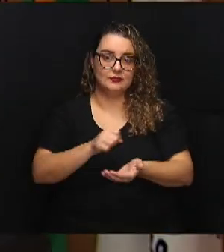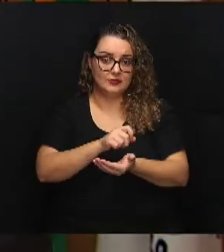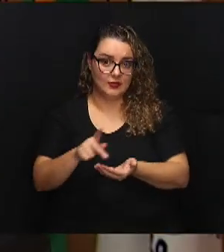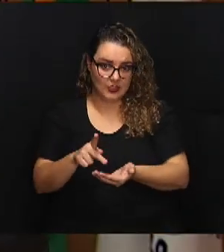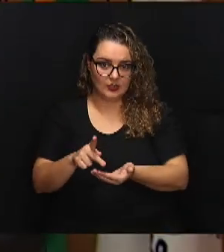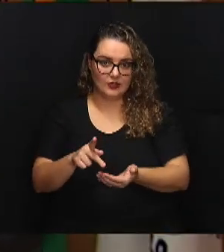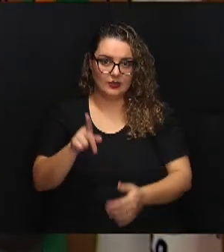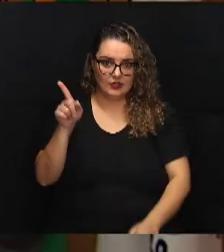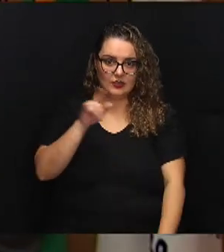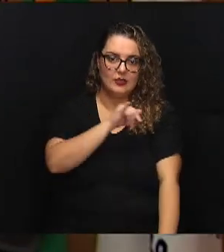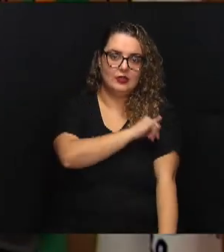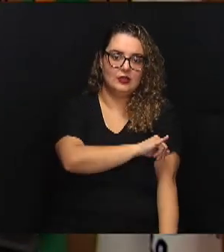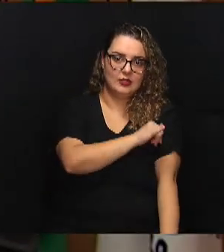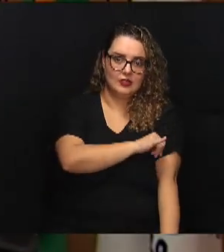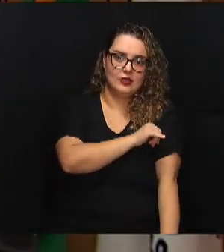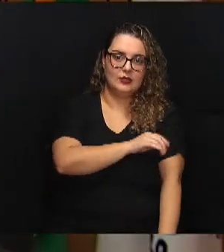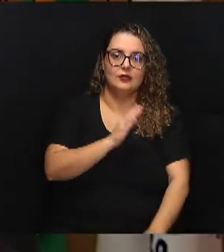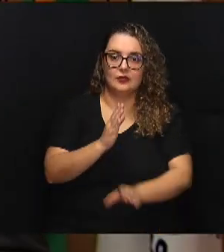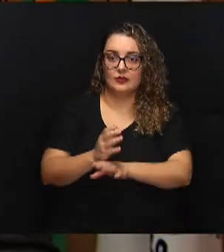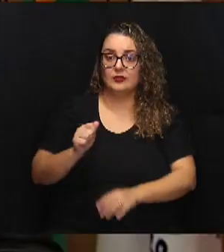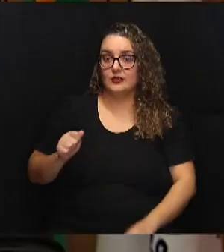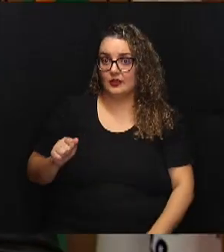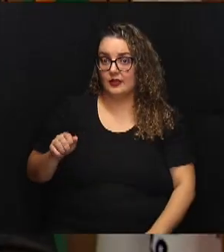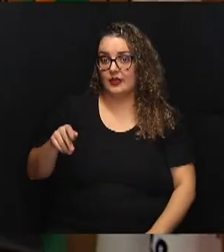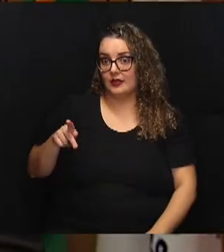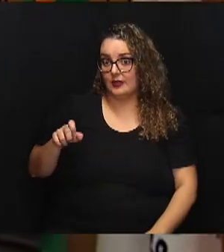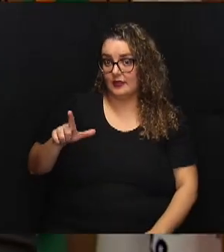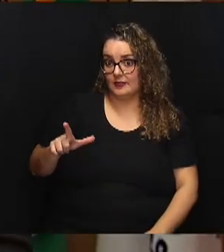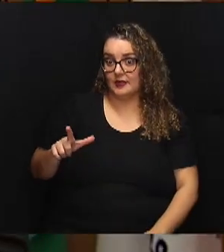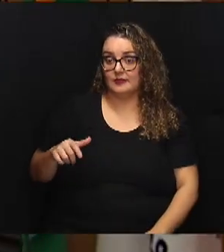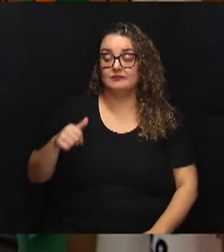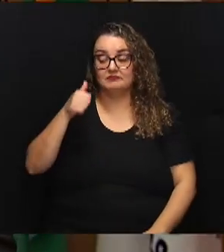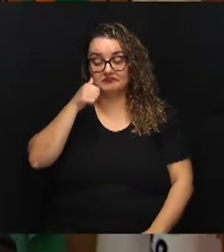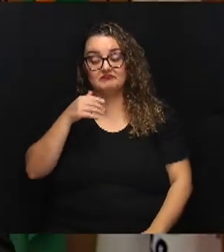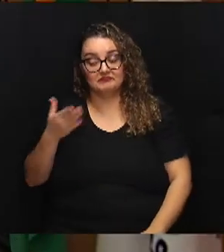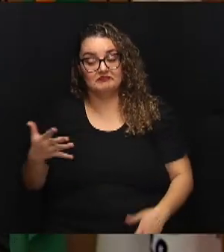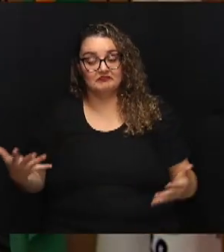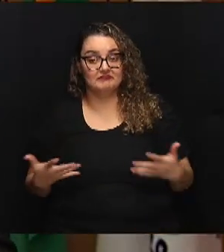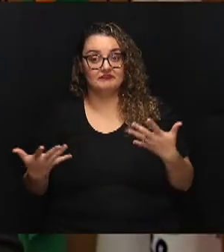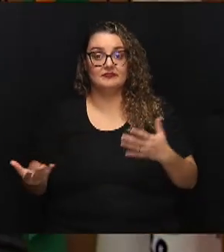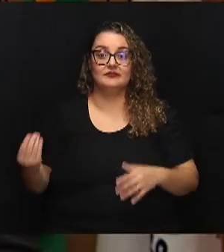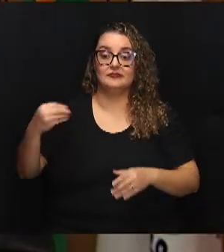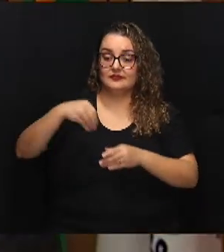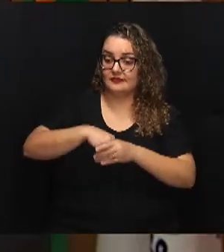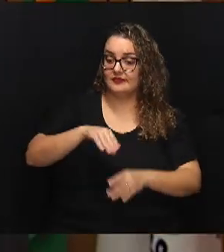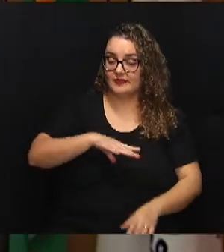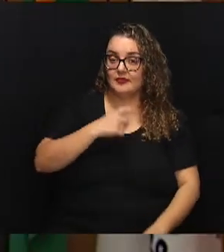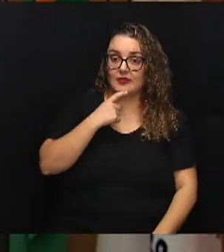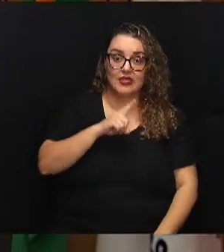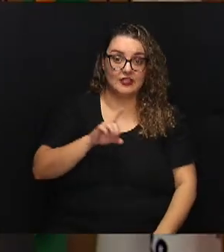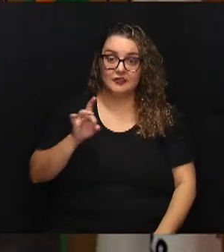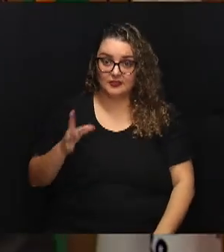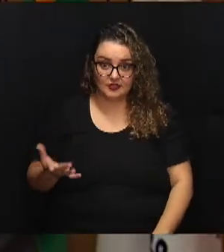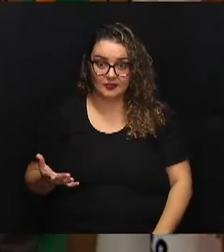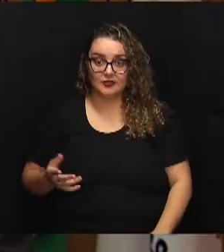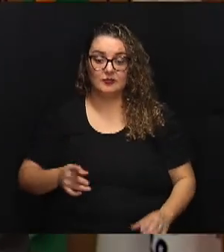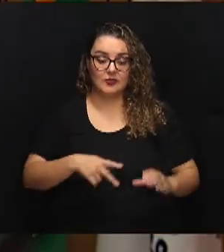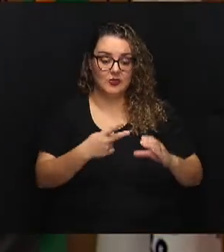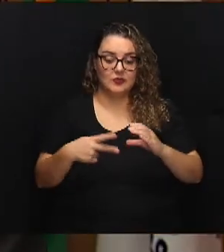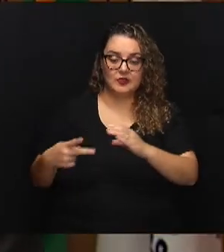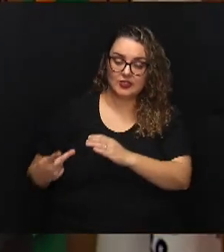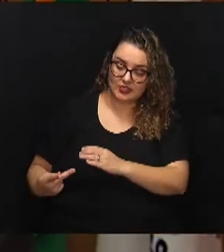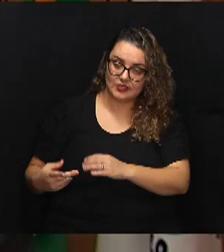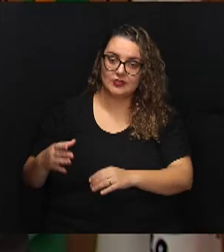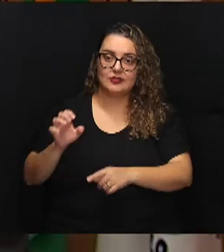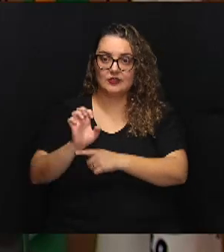no Rio de Janeiro, no encontro da ABEL também. Ela ficou muito entusiasmada em poder trazer isso não só para Campinas, mas para as câmaras paulistas também,